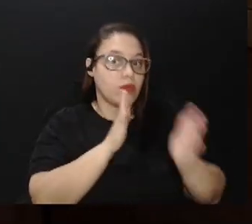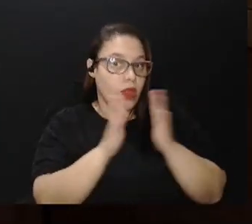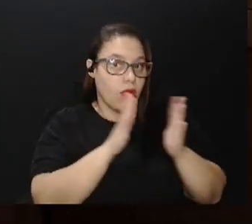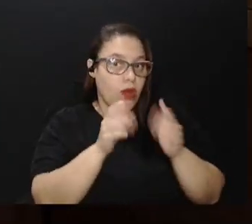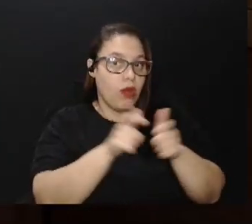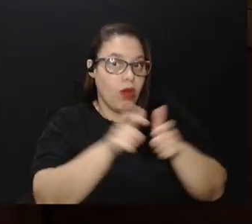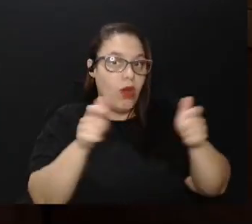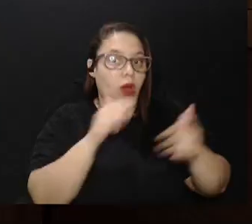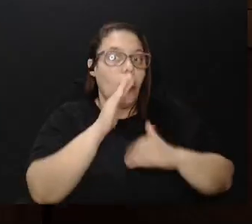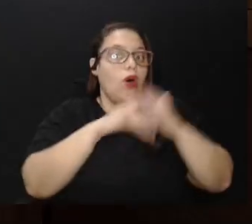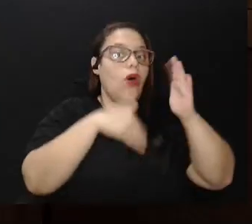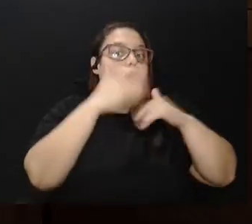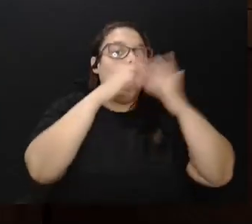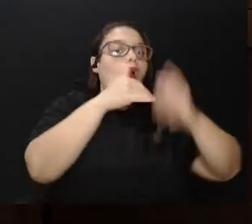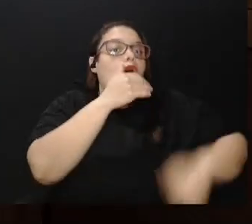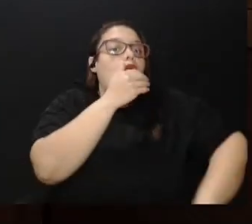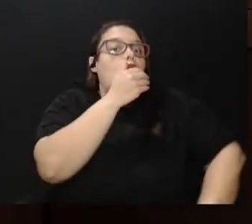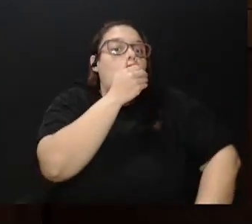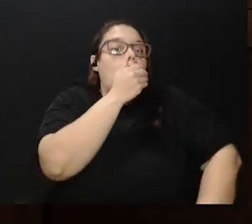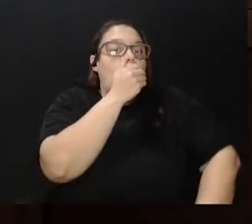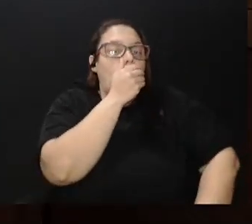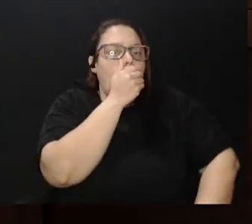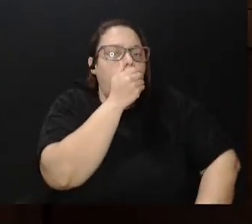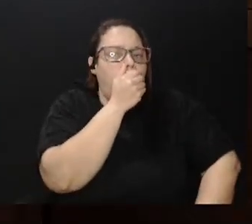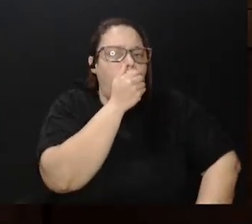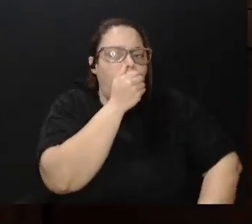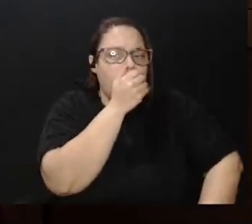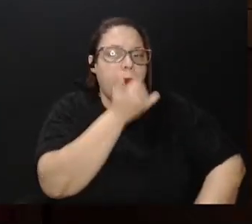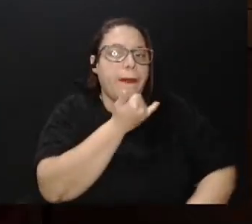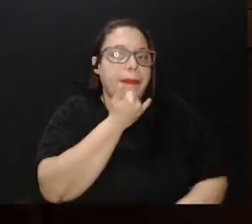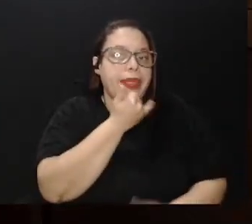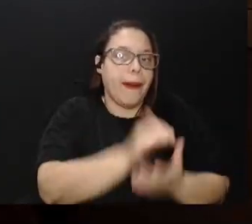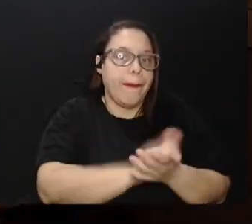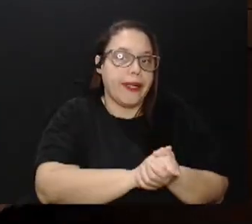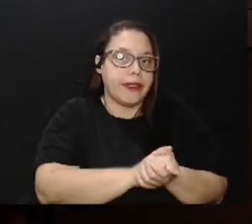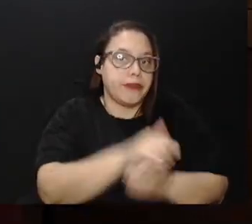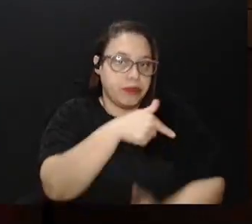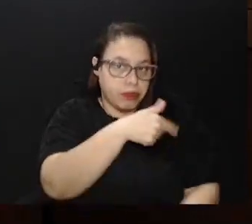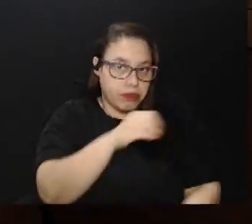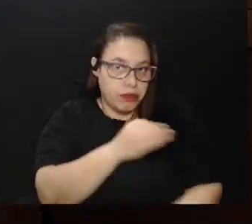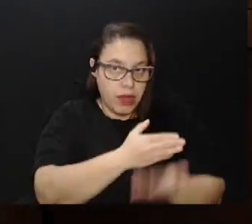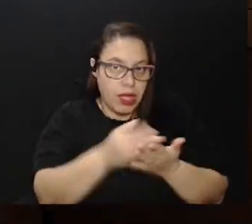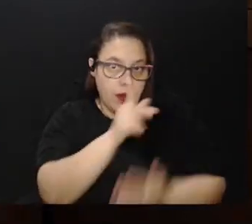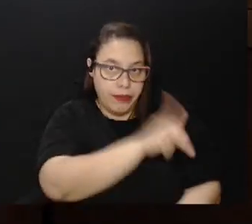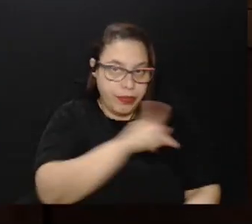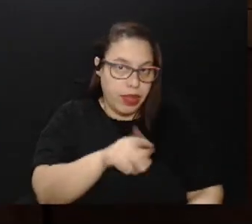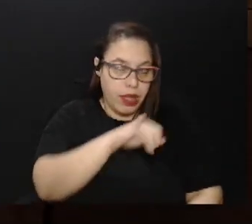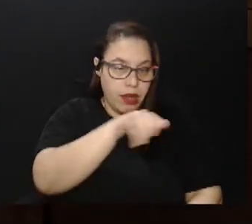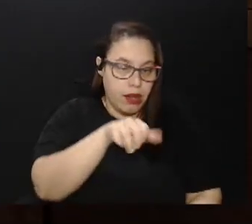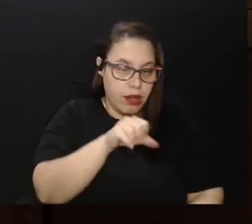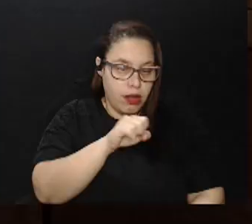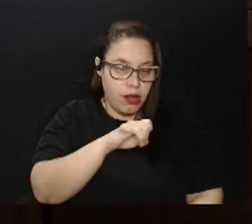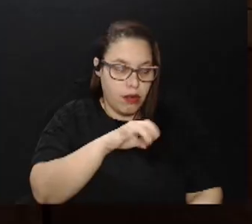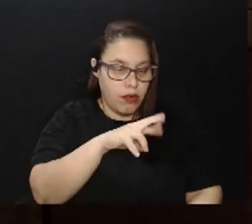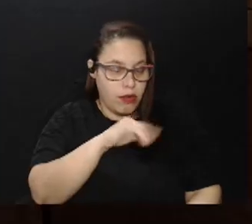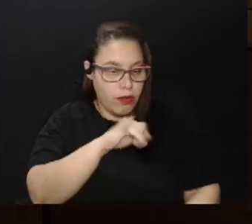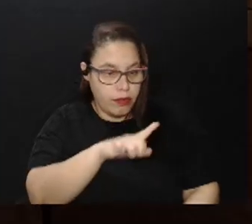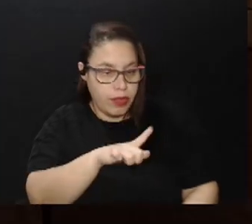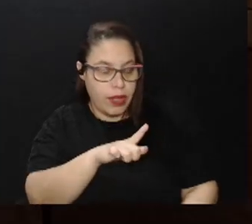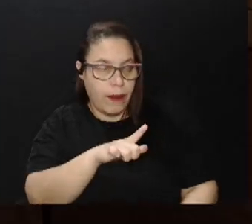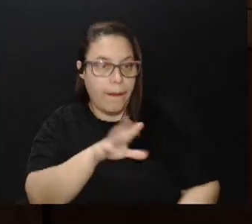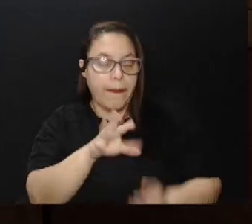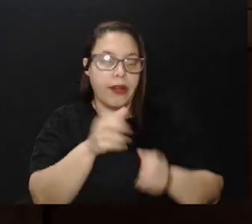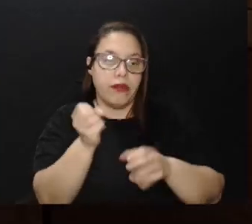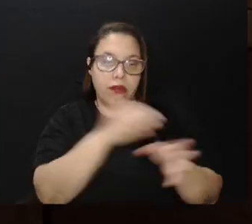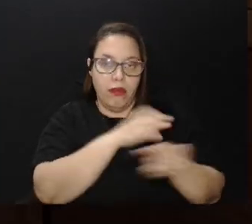desenvolvimento, sobretudo a partir de 1870, que o professor José Roberto Amaral Lapa, que é a modernidade de